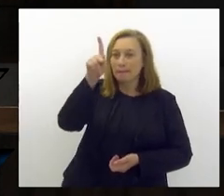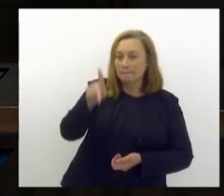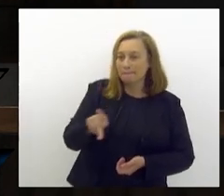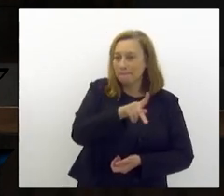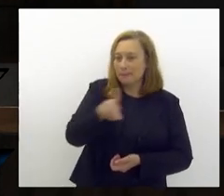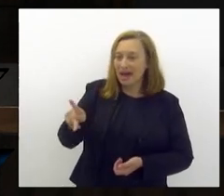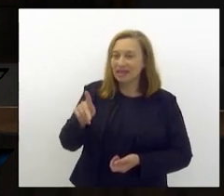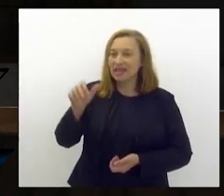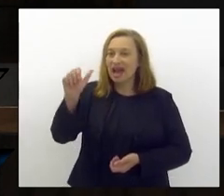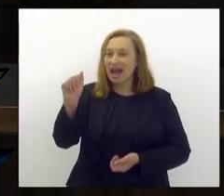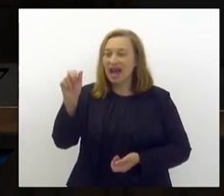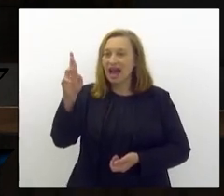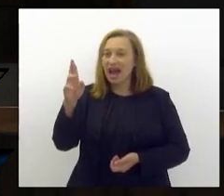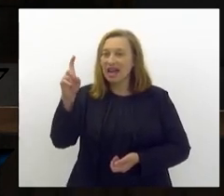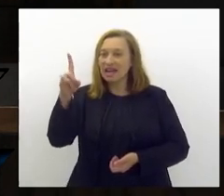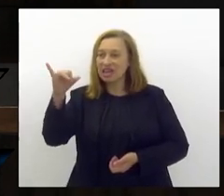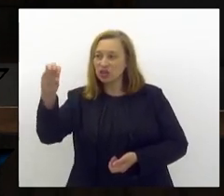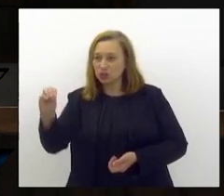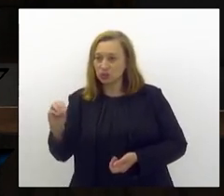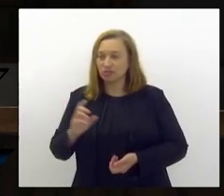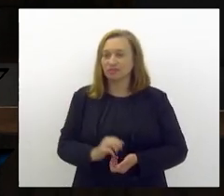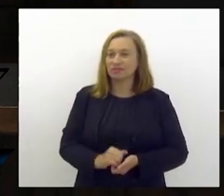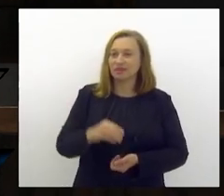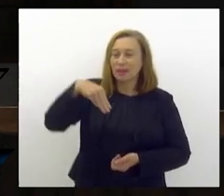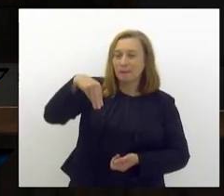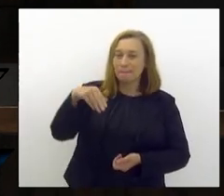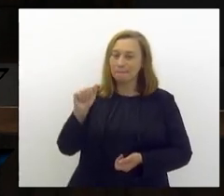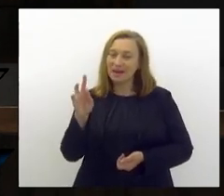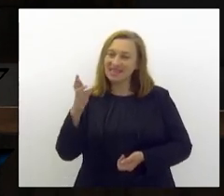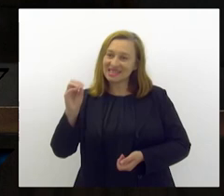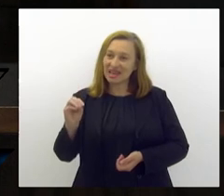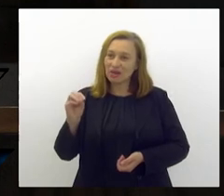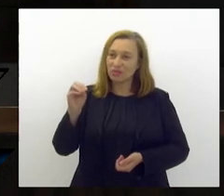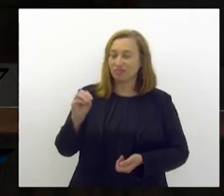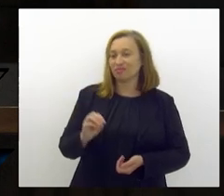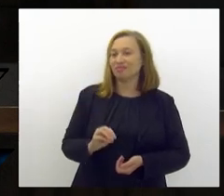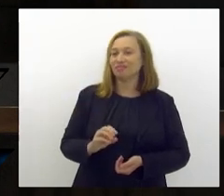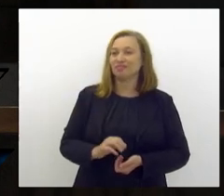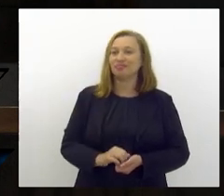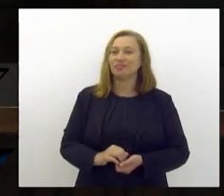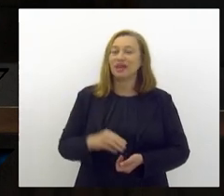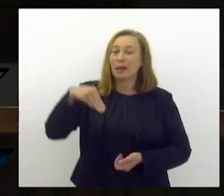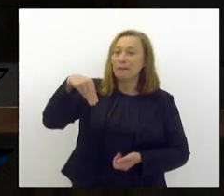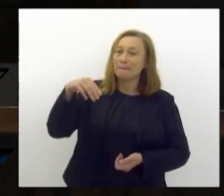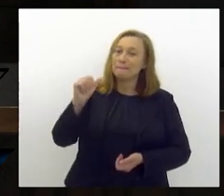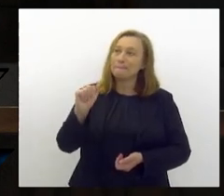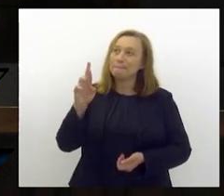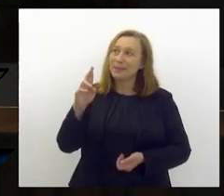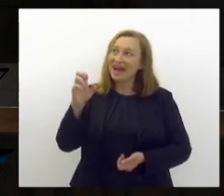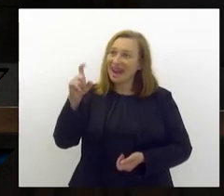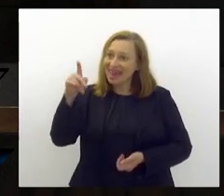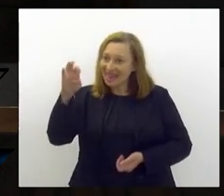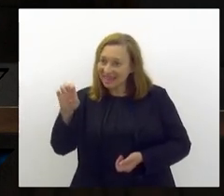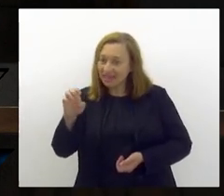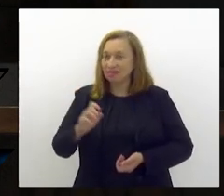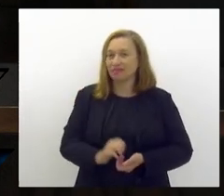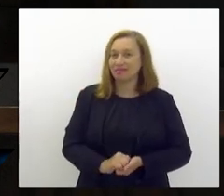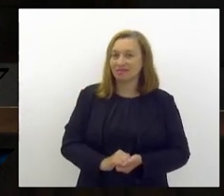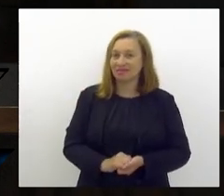Luiz Fagundes da Silva, Marcelo Felício, Marlene Fernandes,